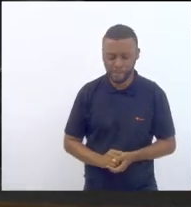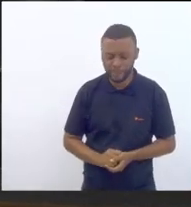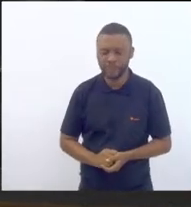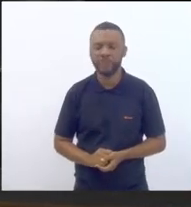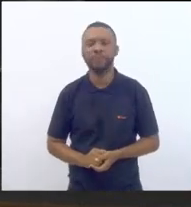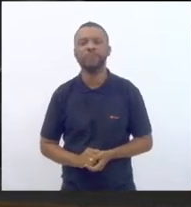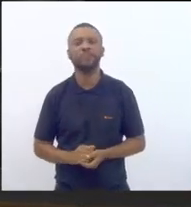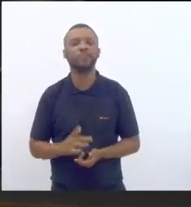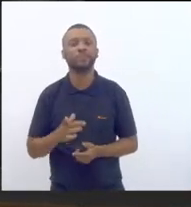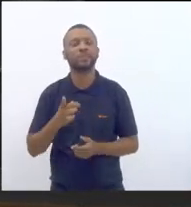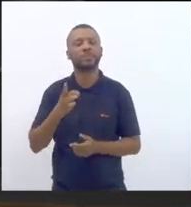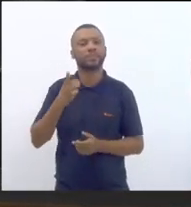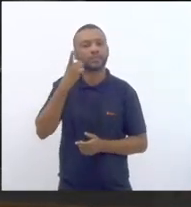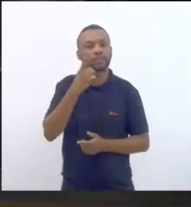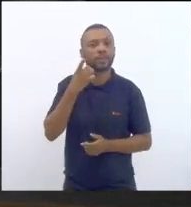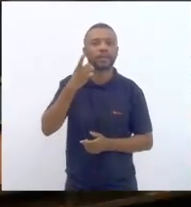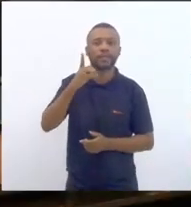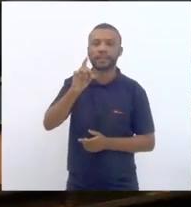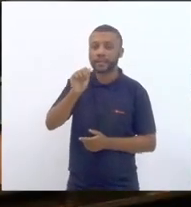Deputada Dani Monteiro.